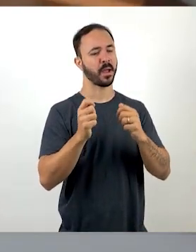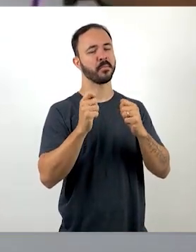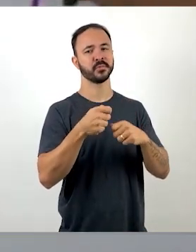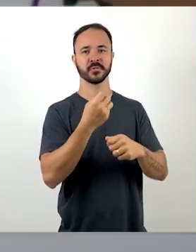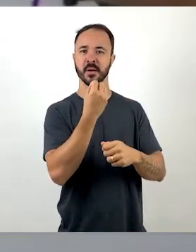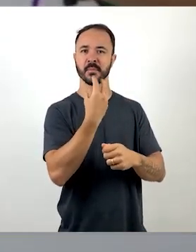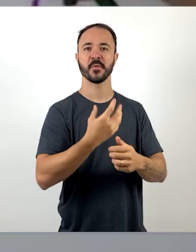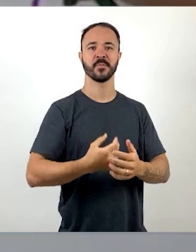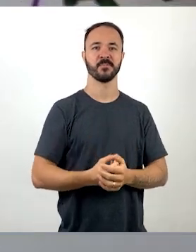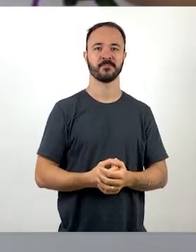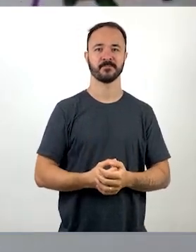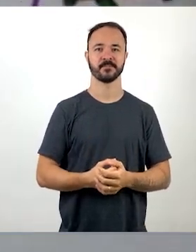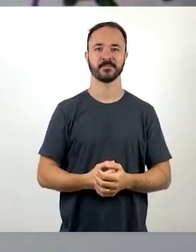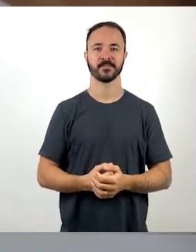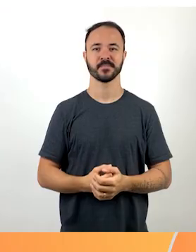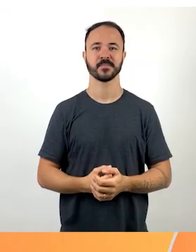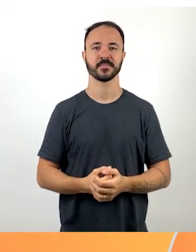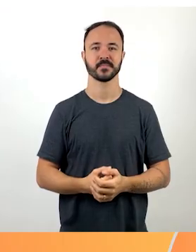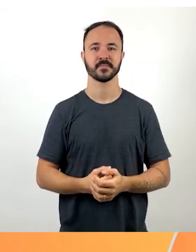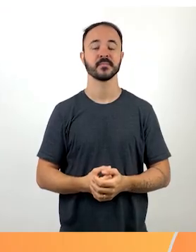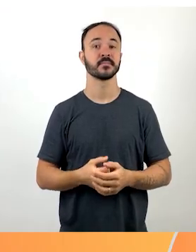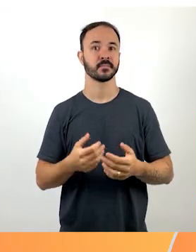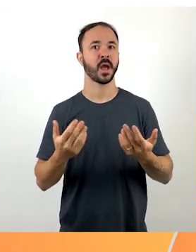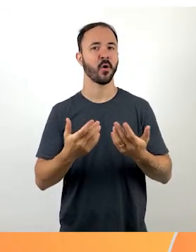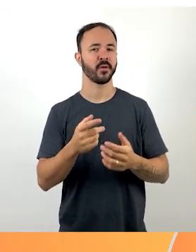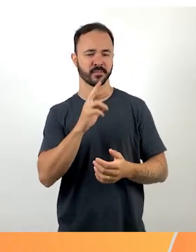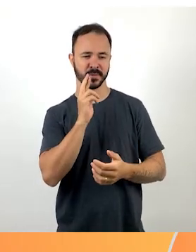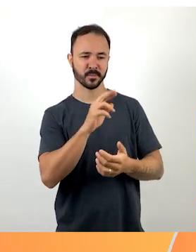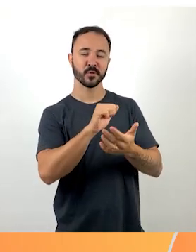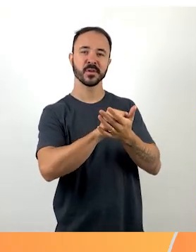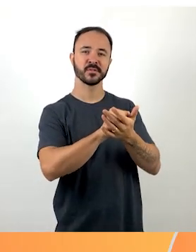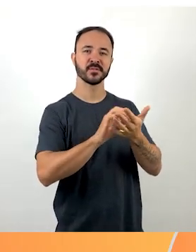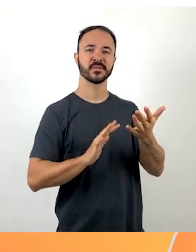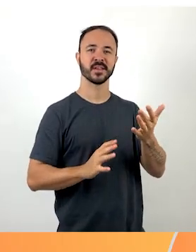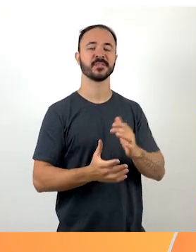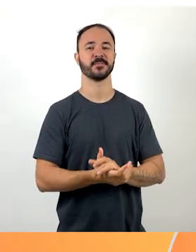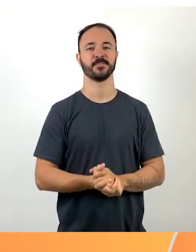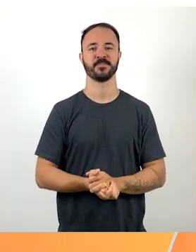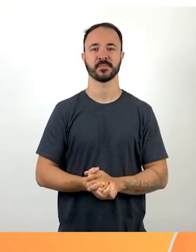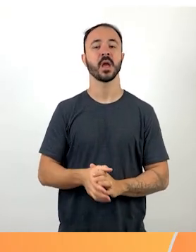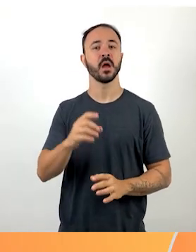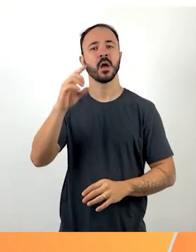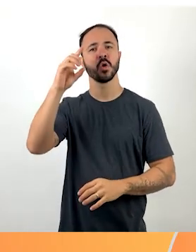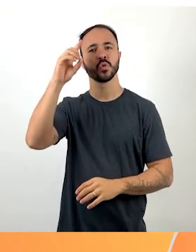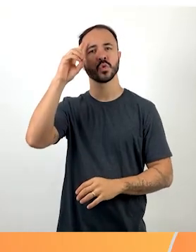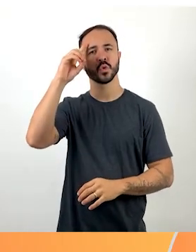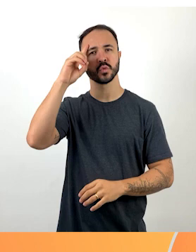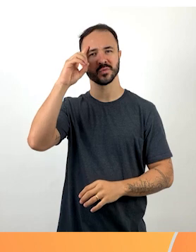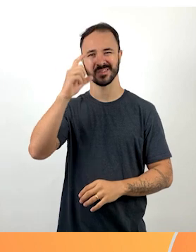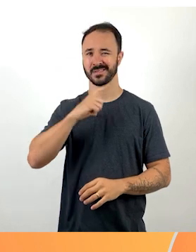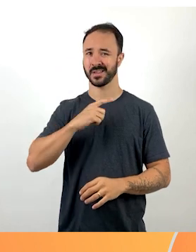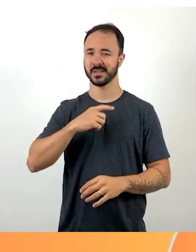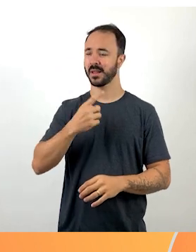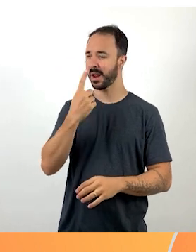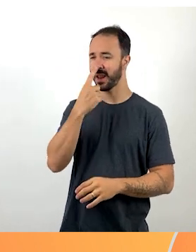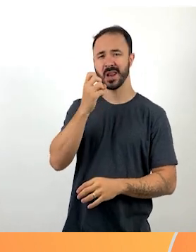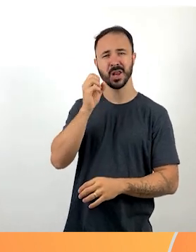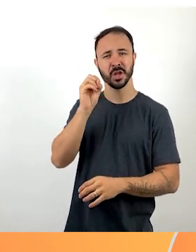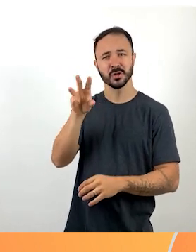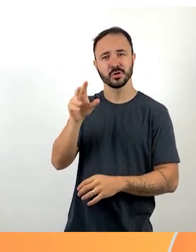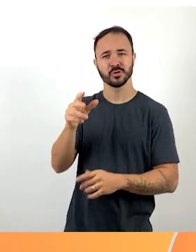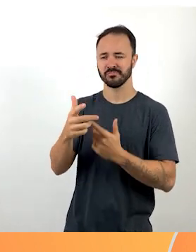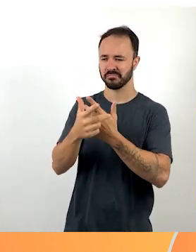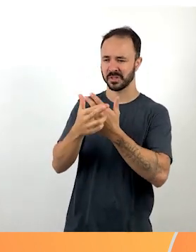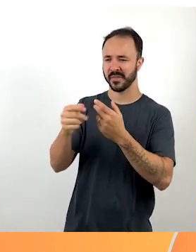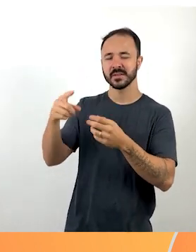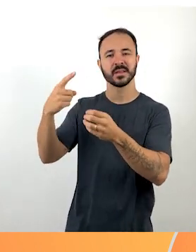a emissão dos gases de efeito estufa? Vamos realizar alguns exercícios? Todos os dias o lixo é produzido em todas as cidades.